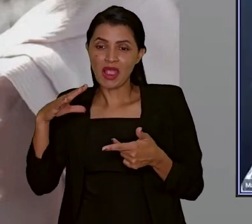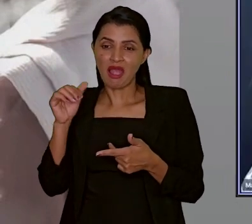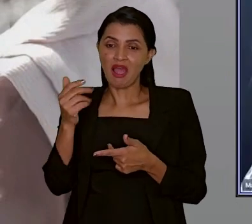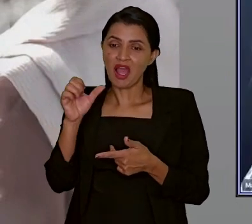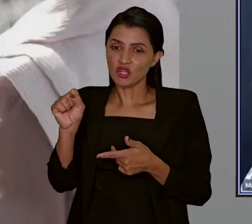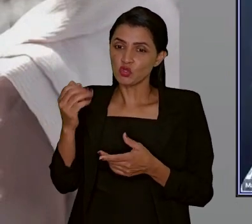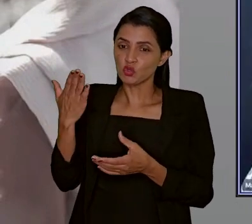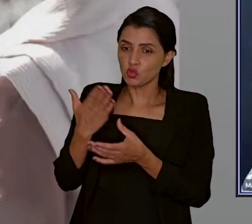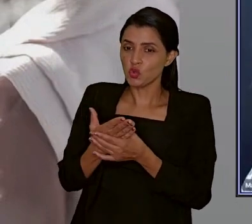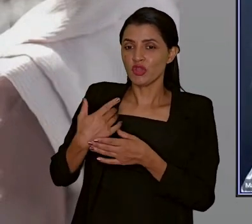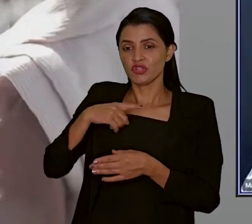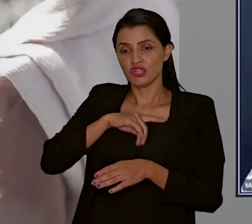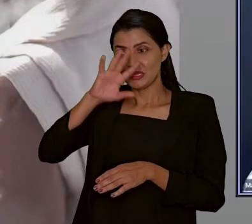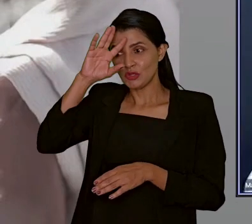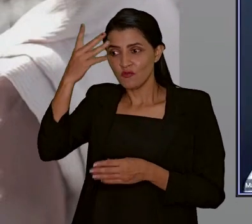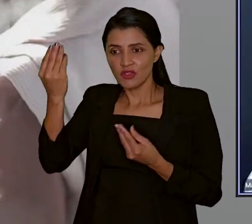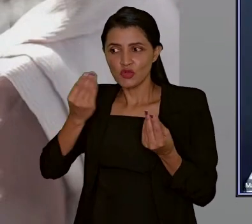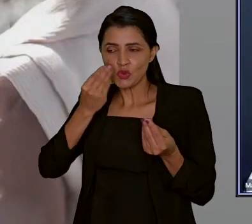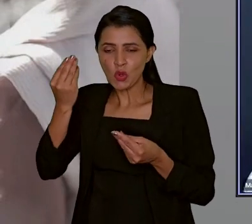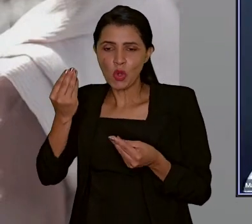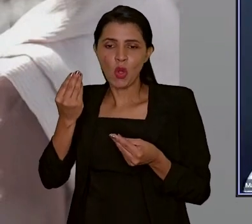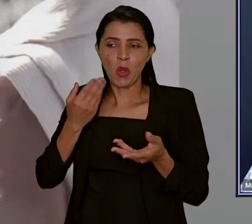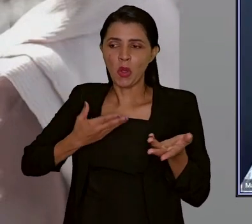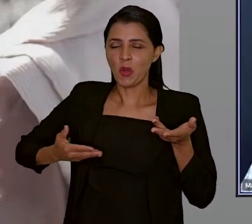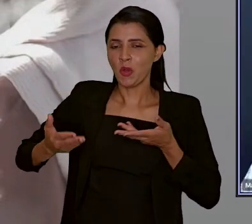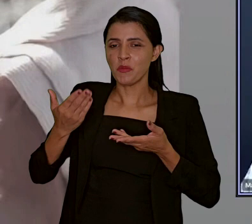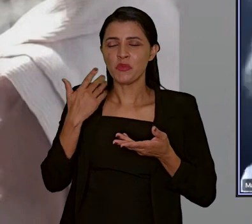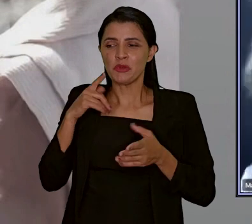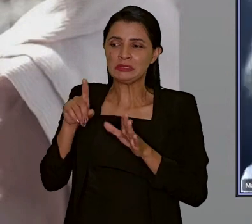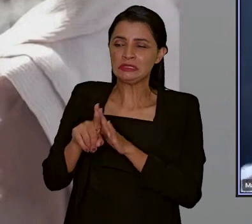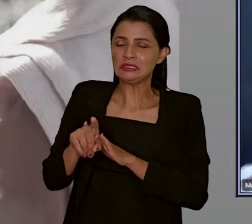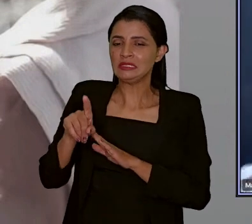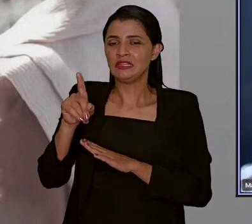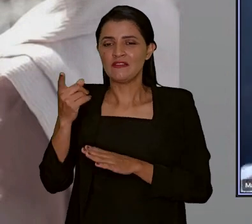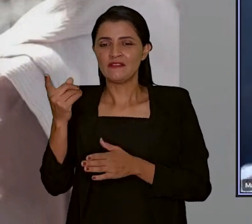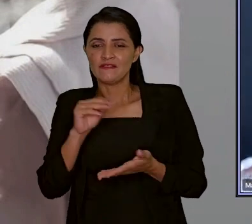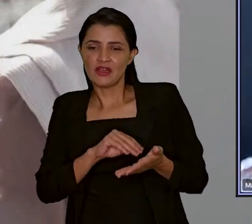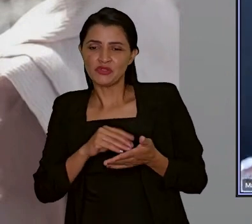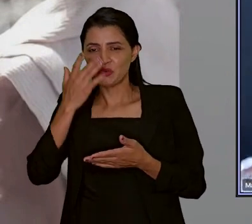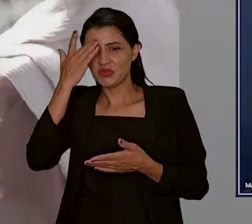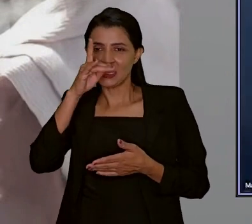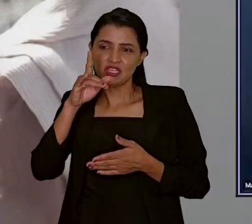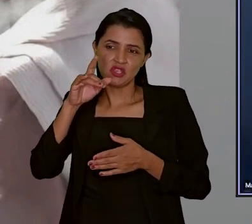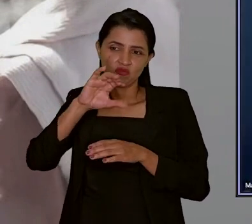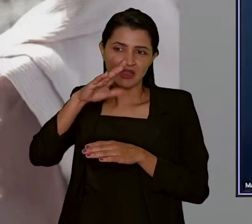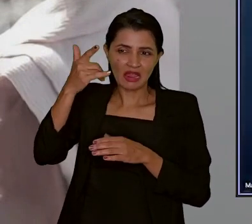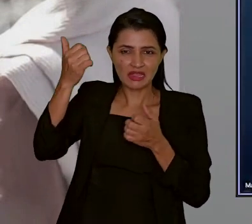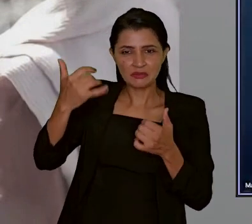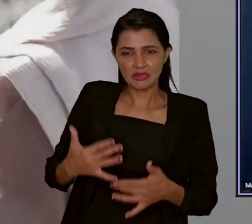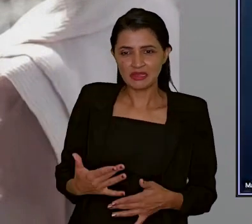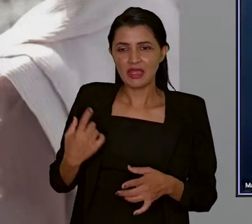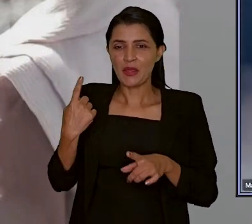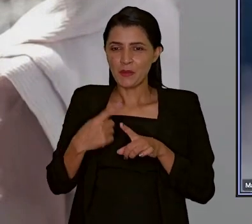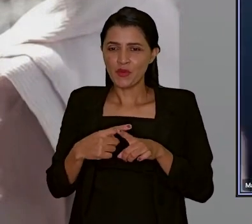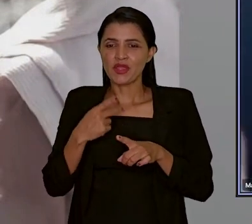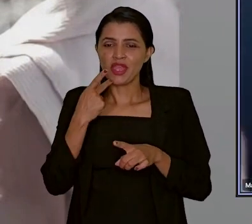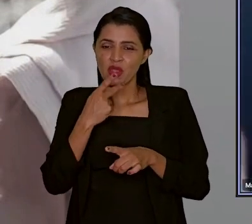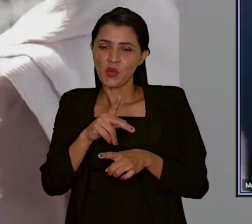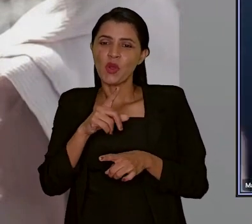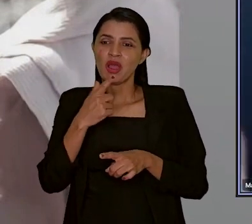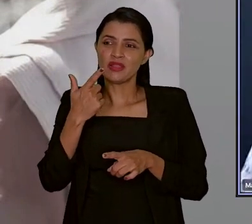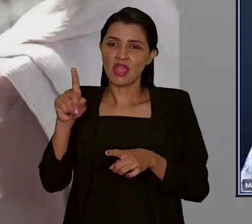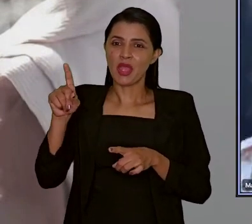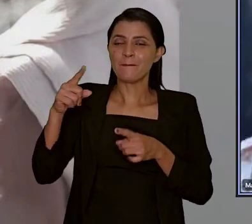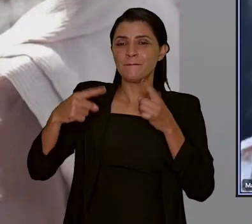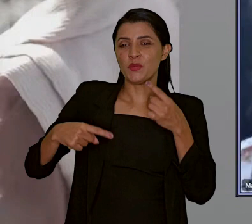resolviendo nosotros. No sé si he sido clara en eso, porque con el colega del otro país